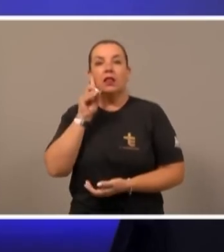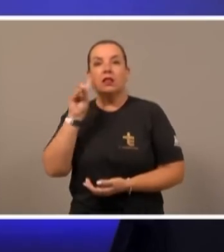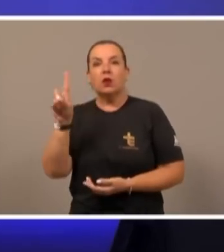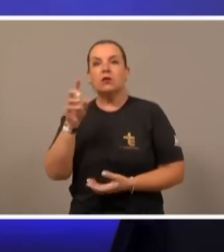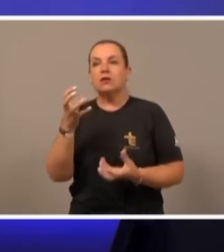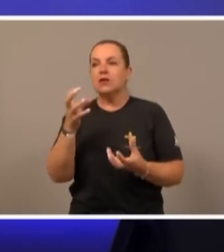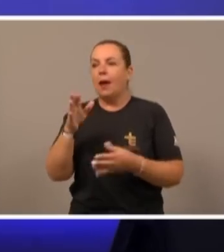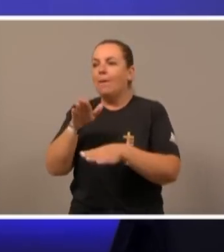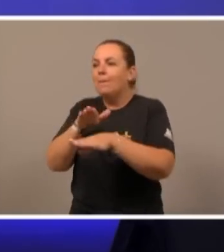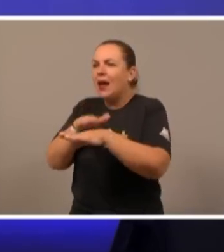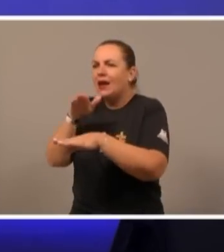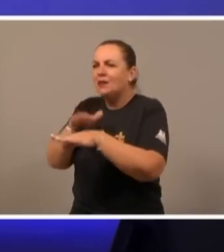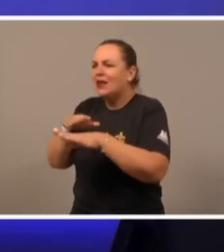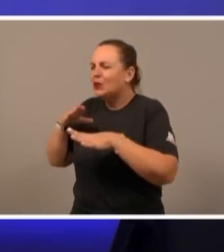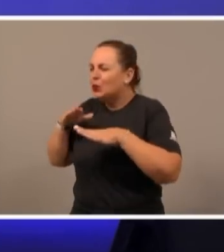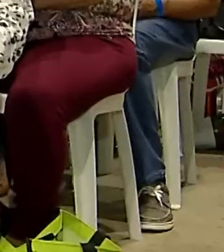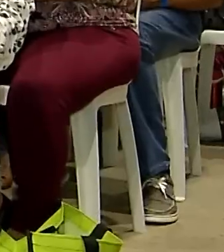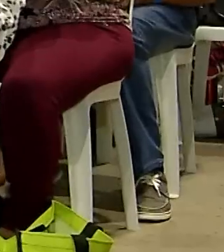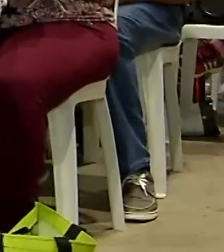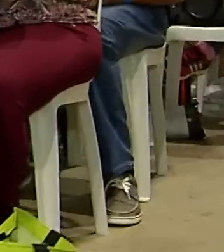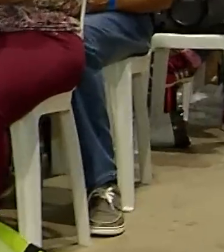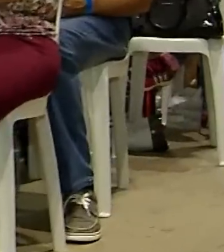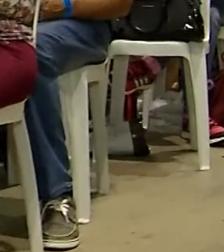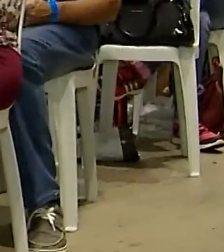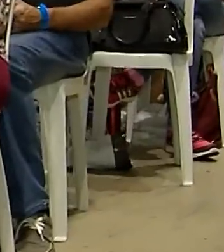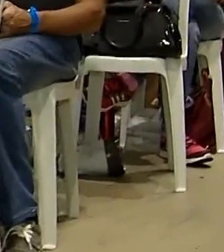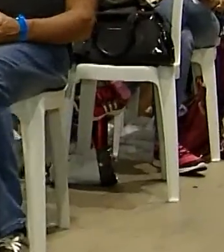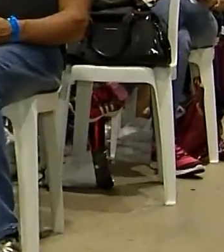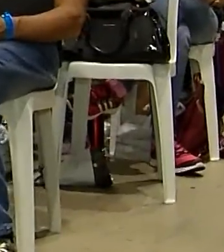máximo, ou tudo ou nada.